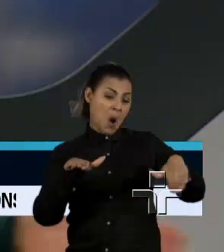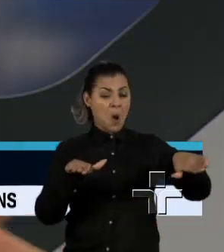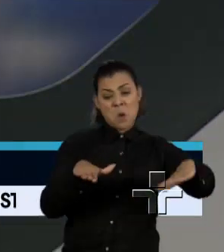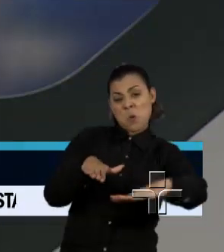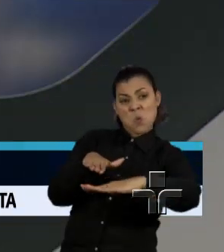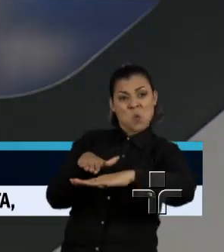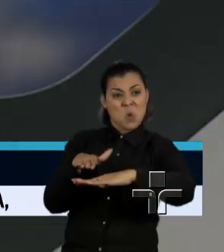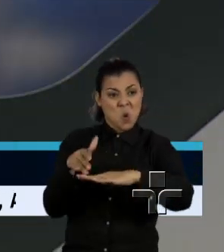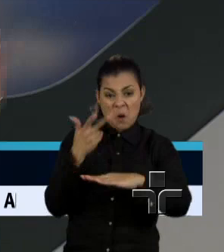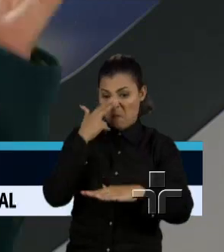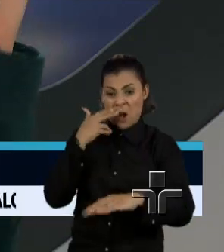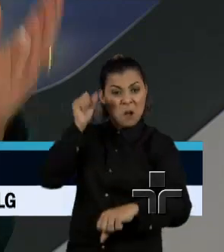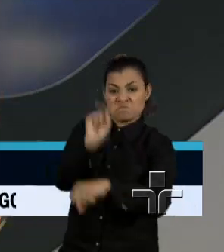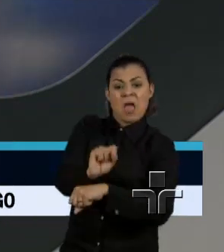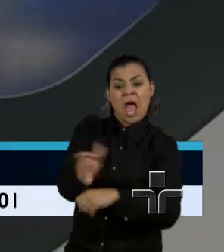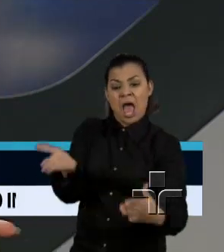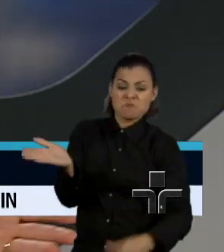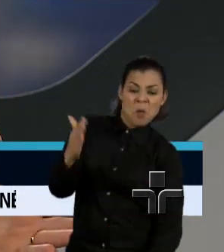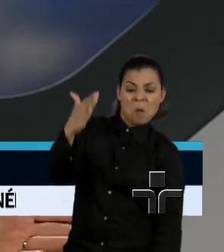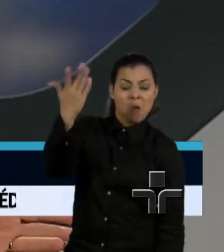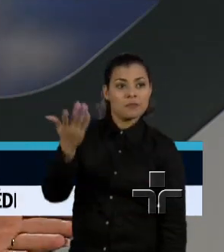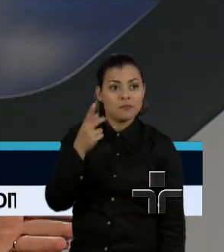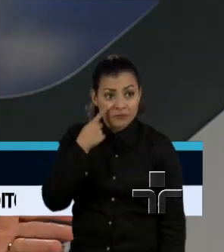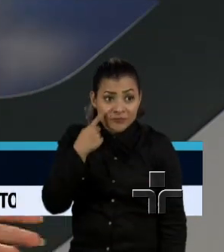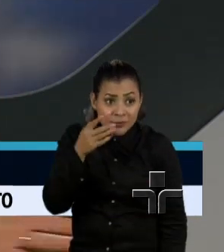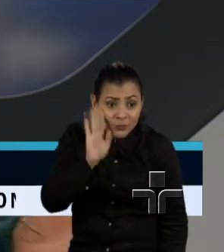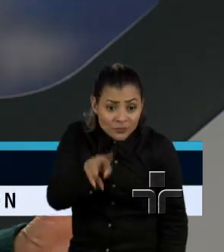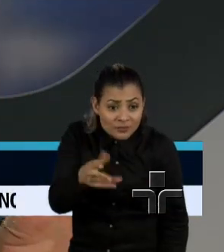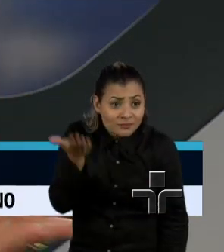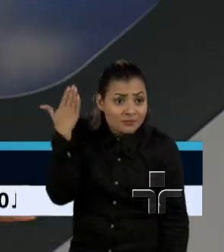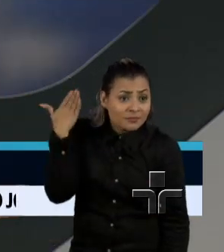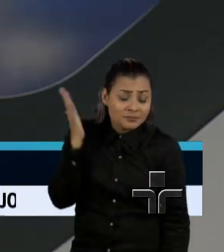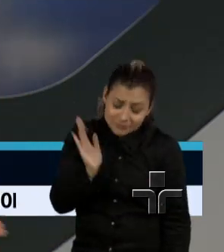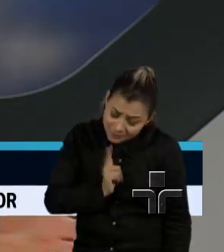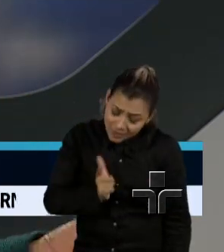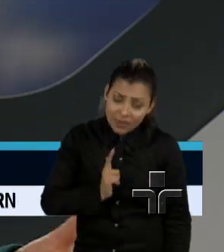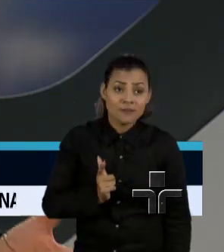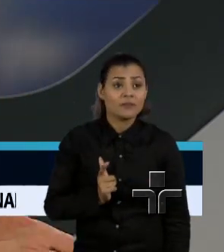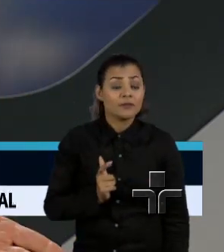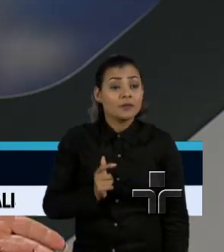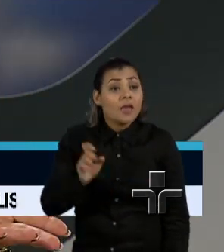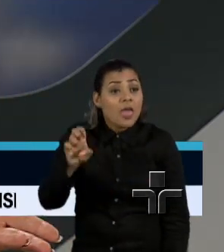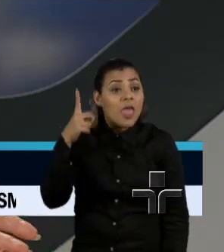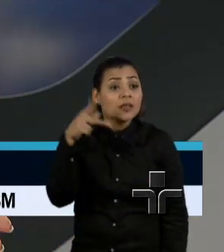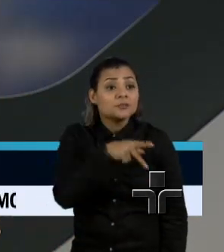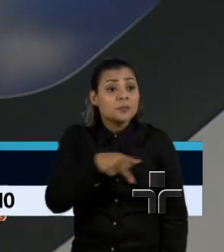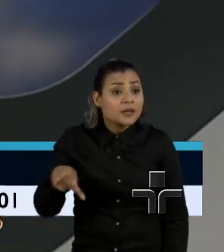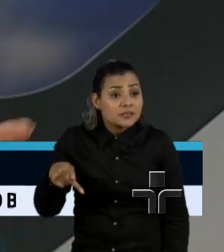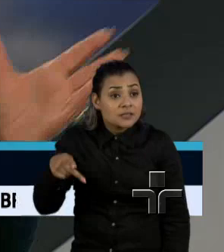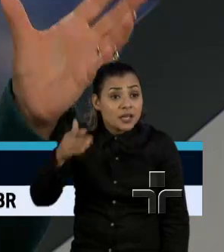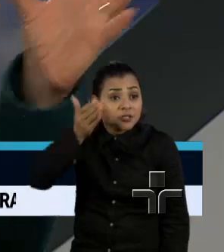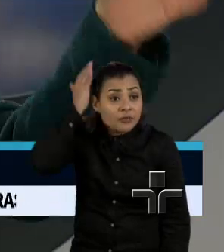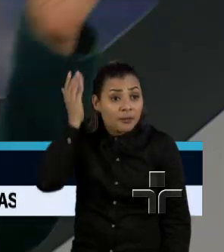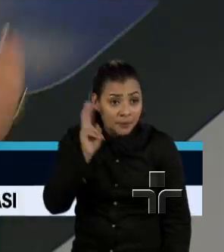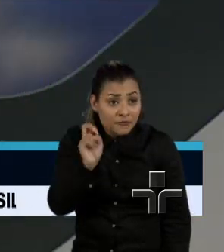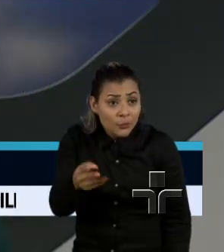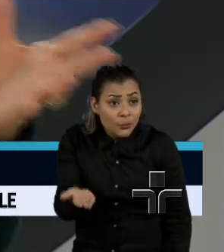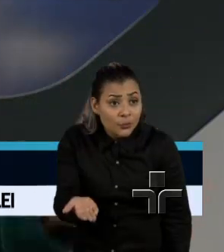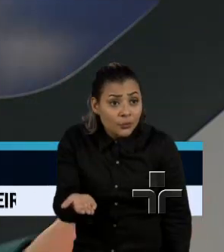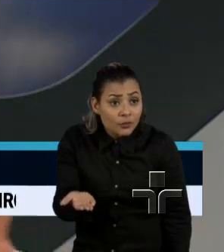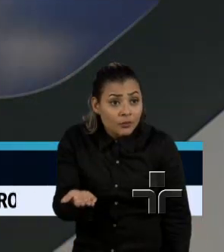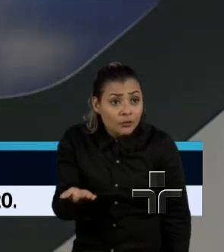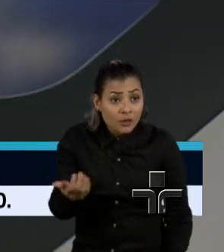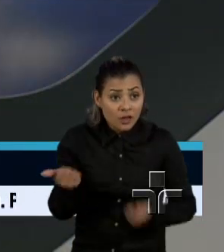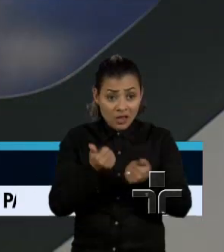essa cena há pouco tempo atrás, parando um carro que levava um ex-presidente da República, com televisão, todo